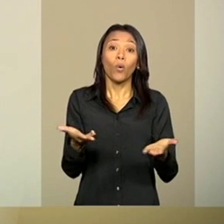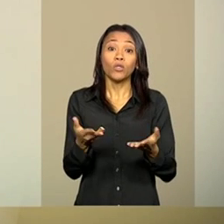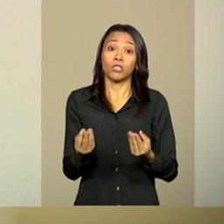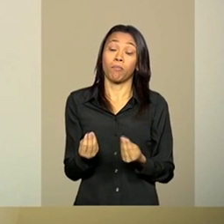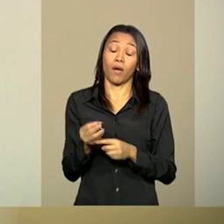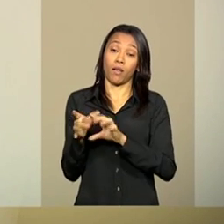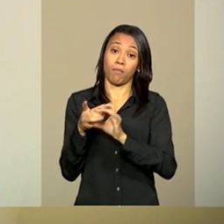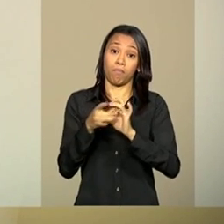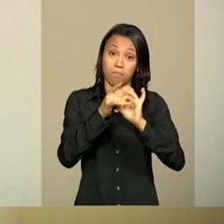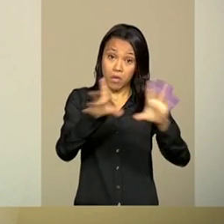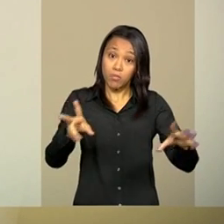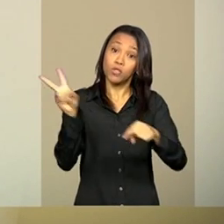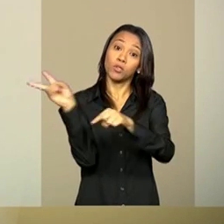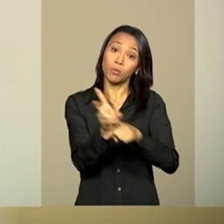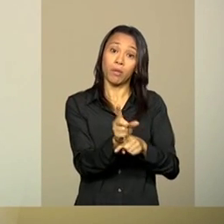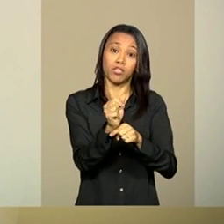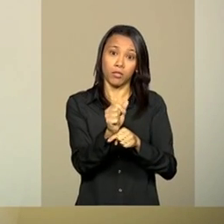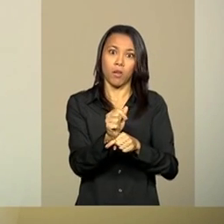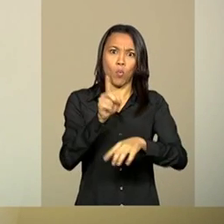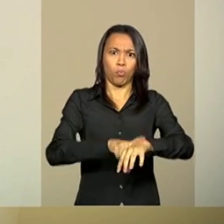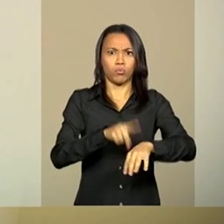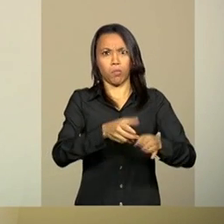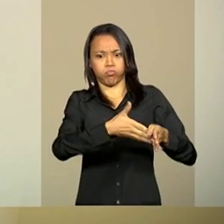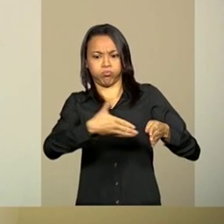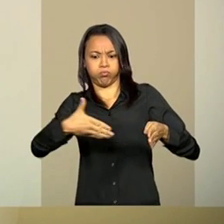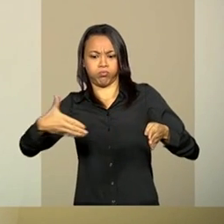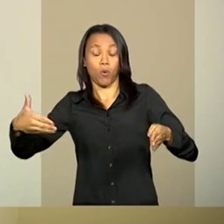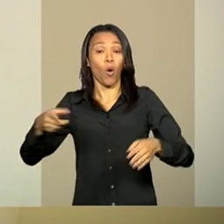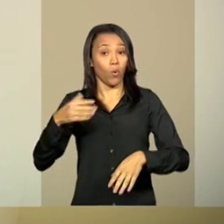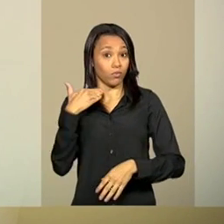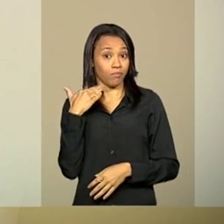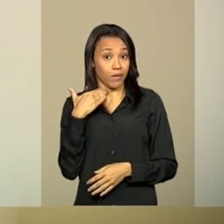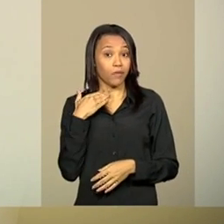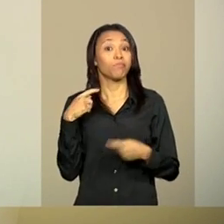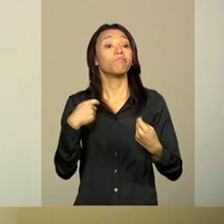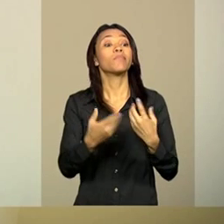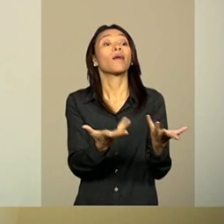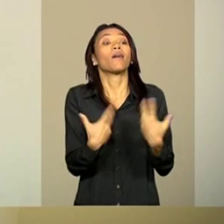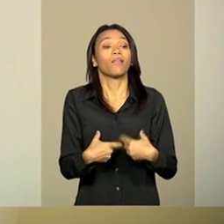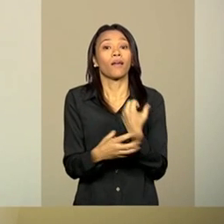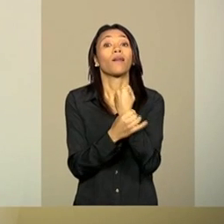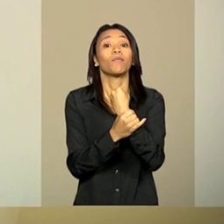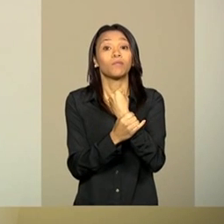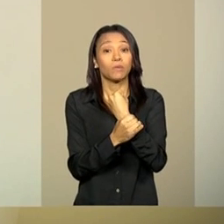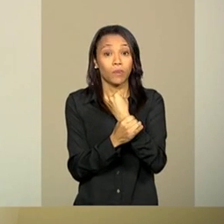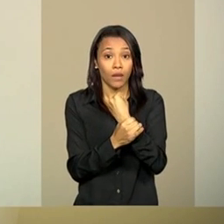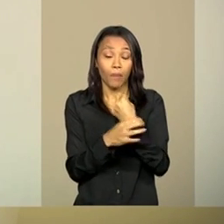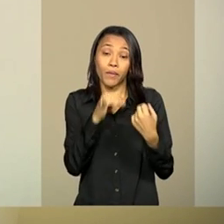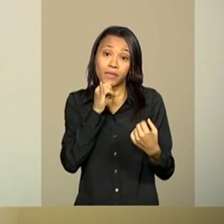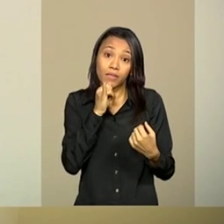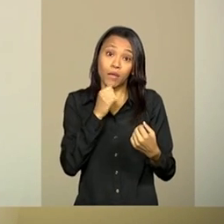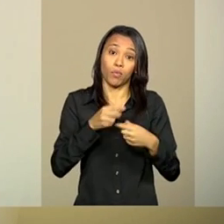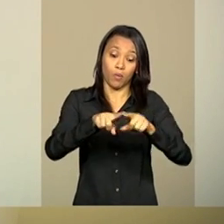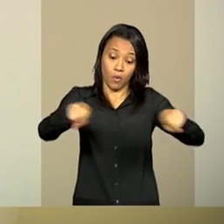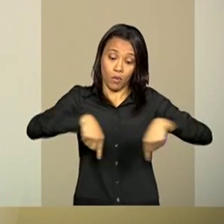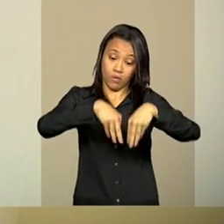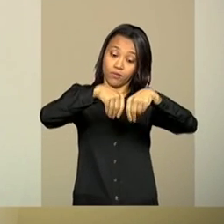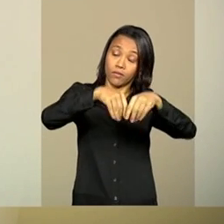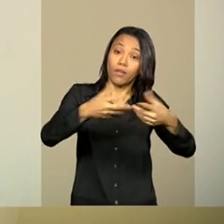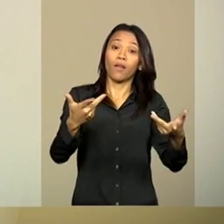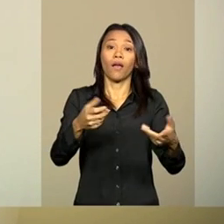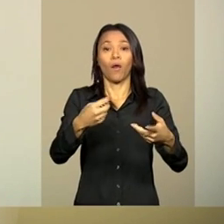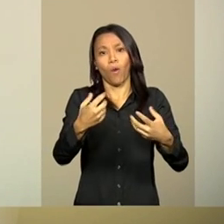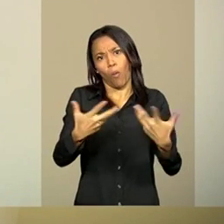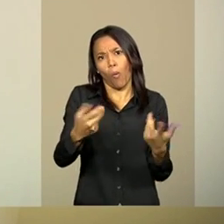crédito por um prazo mais longo os bancos exigem uma garantia como por exemplo o imóvel e o empreendedor